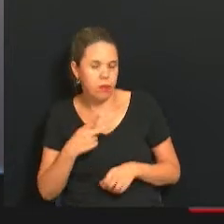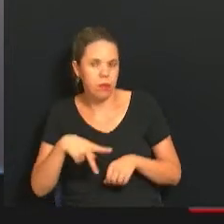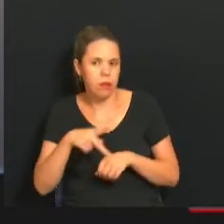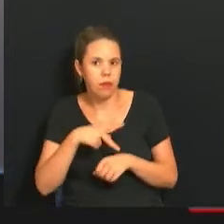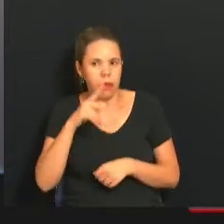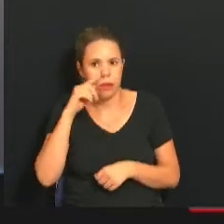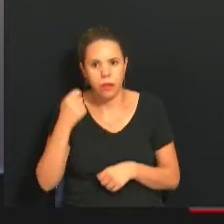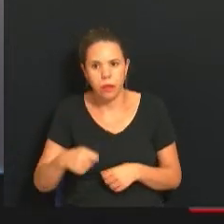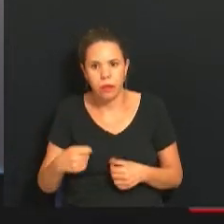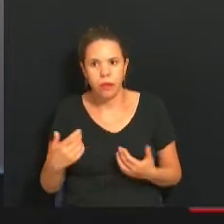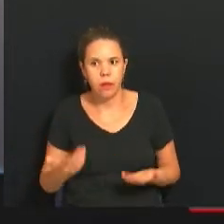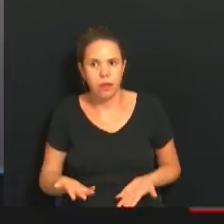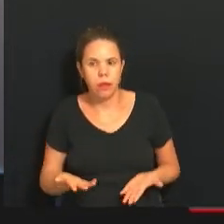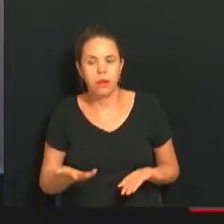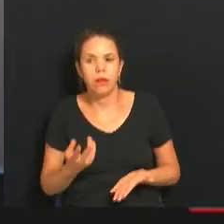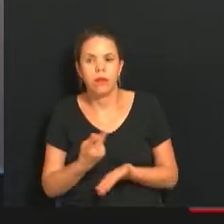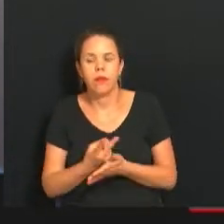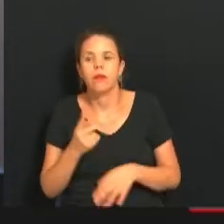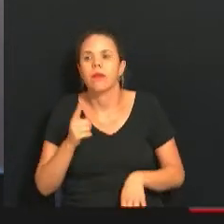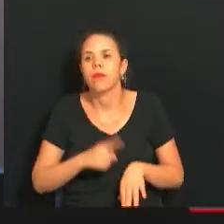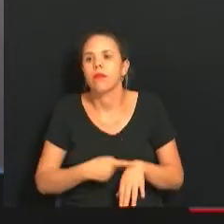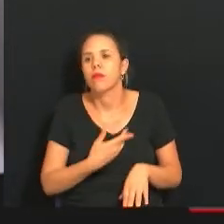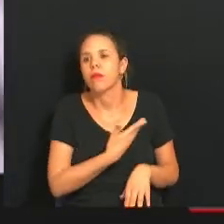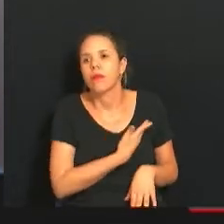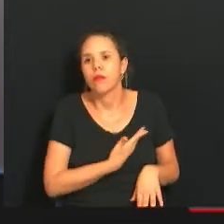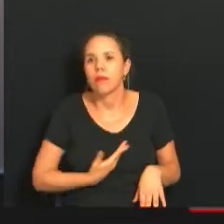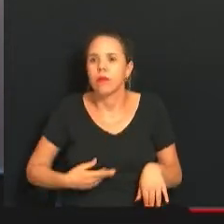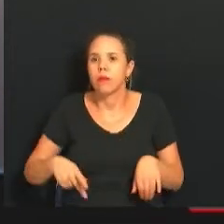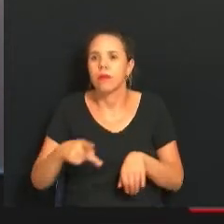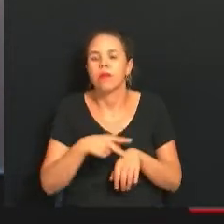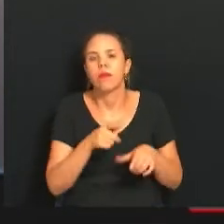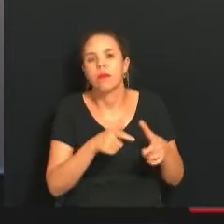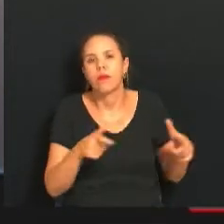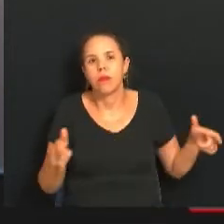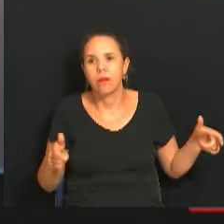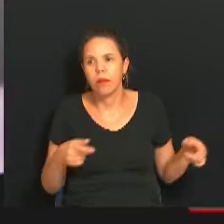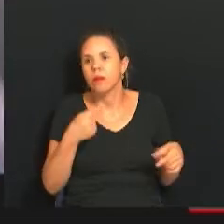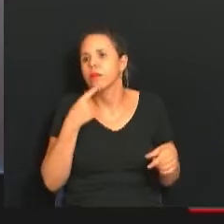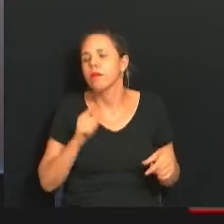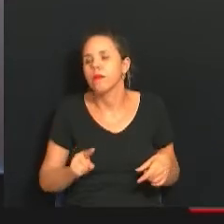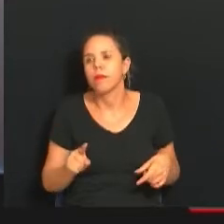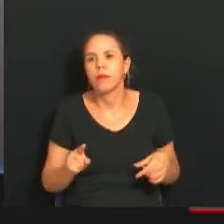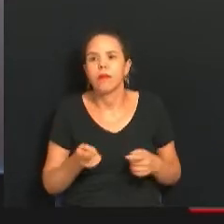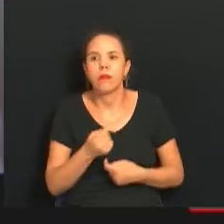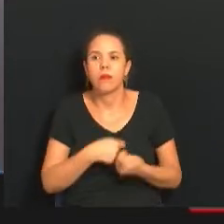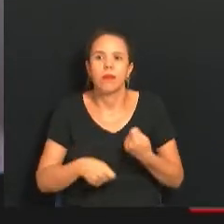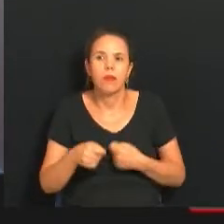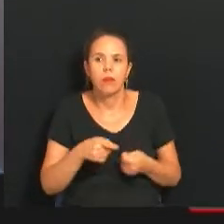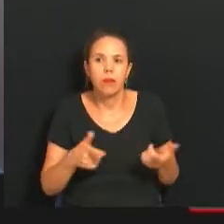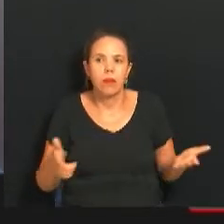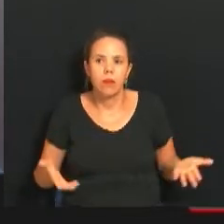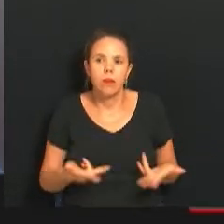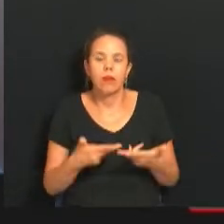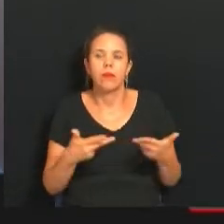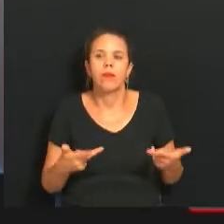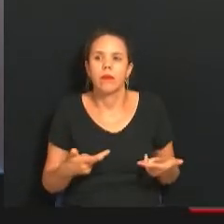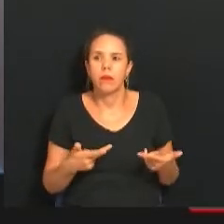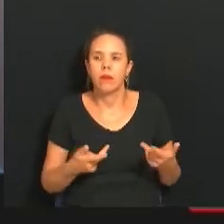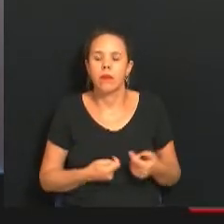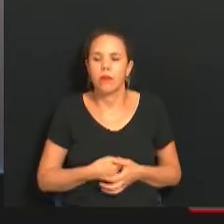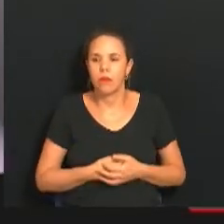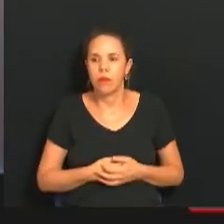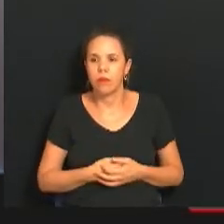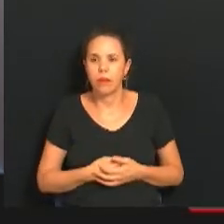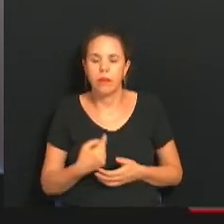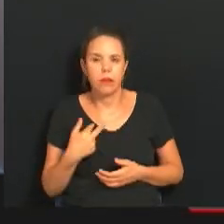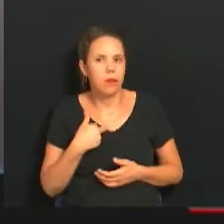russos. Ao mesmo tempo, um governo de um país enorme como a Rússia, com uma economia que fornece muitas commodities, né? A gente não pode